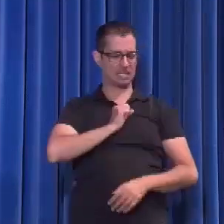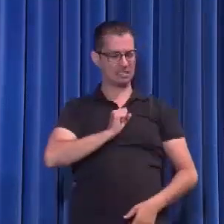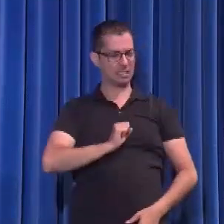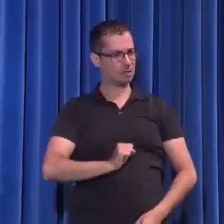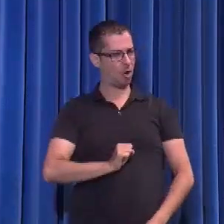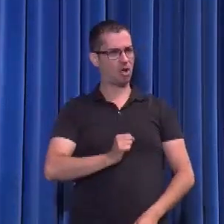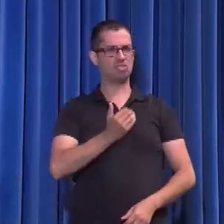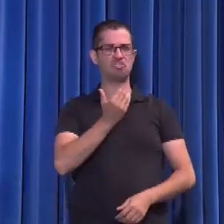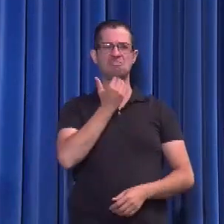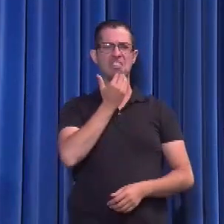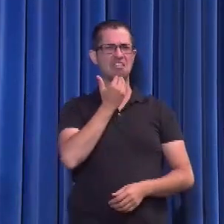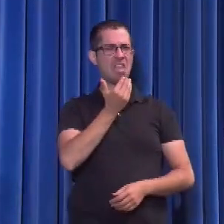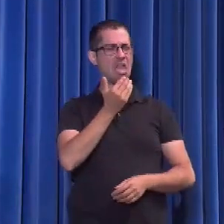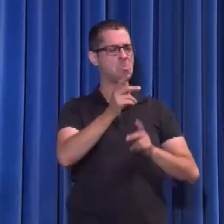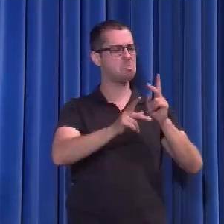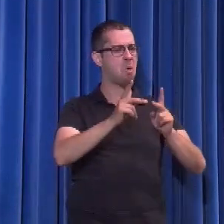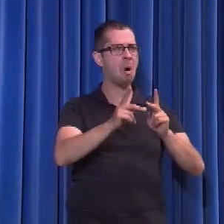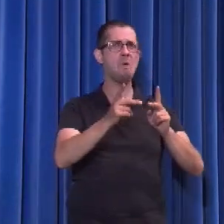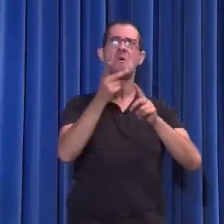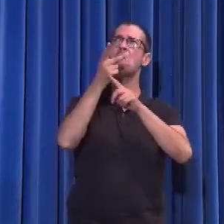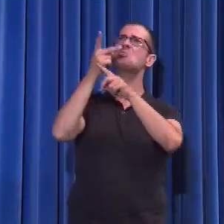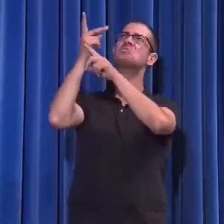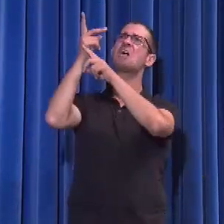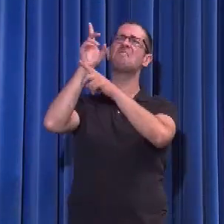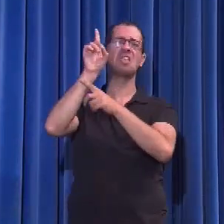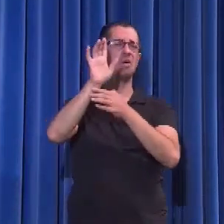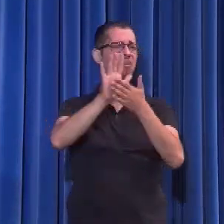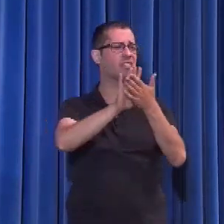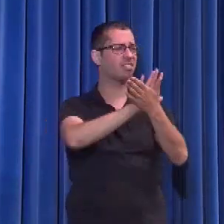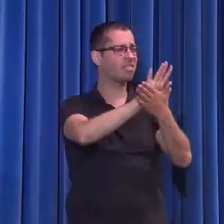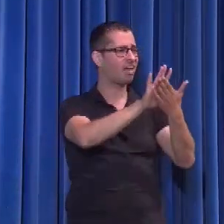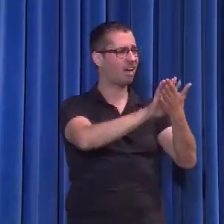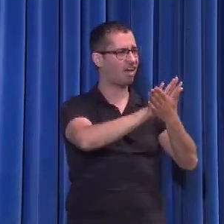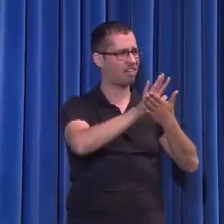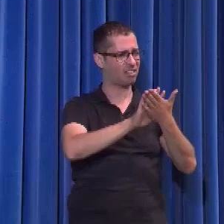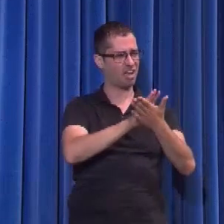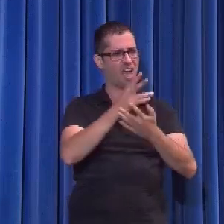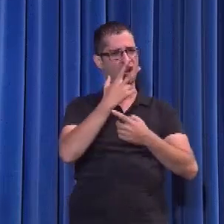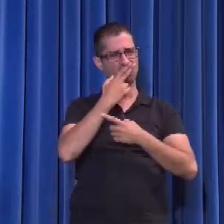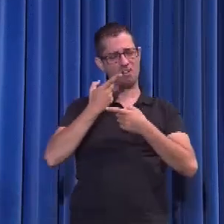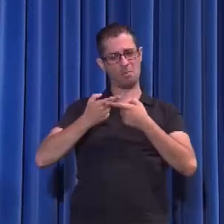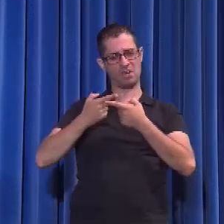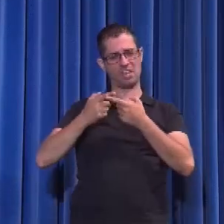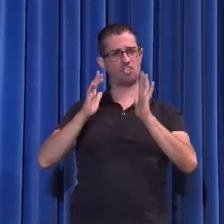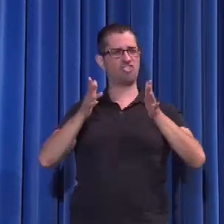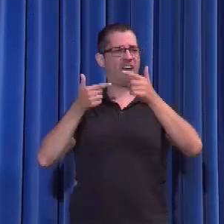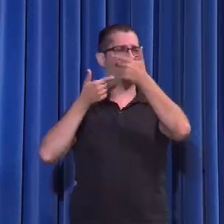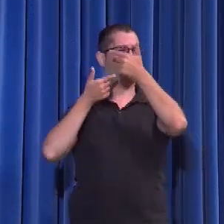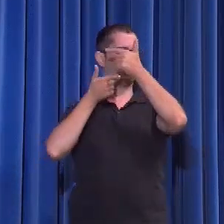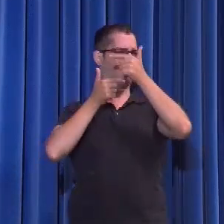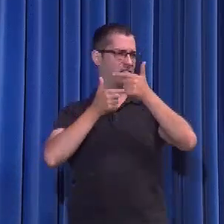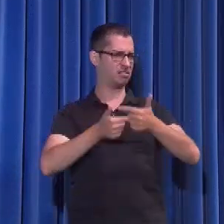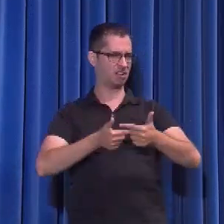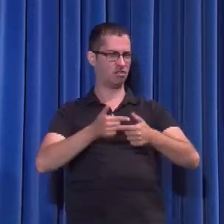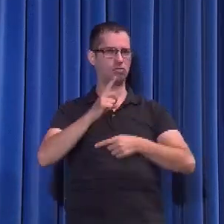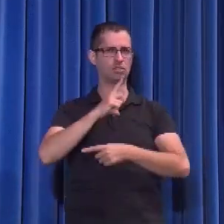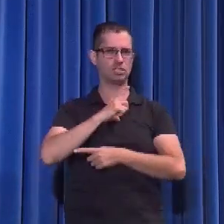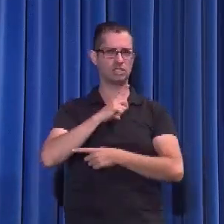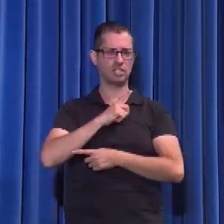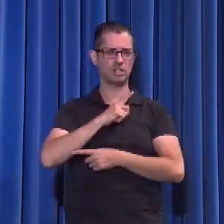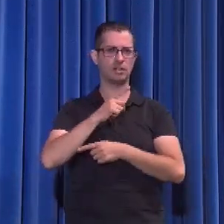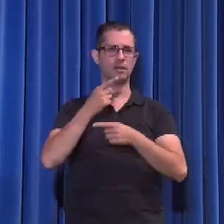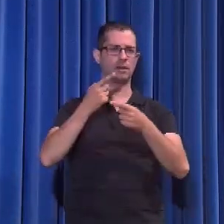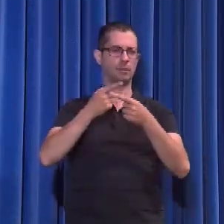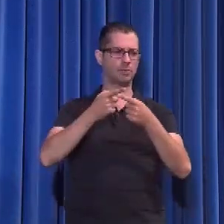Senhor. Eles achavam que por terem as tradições, por eles terem toda